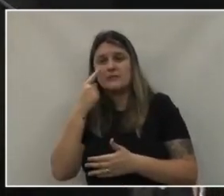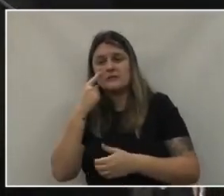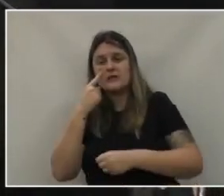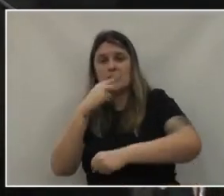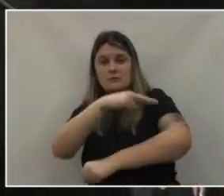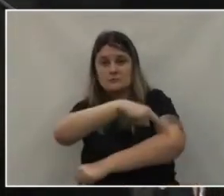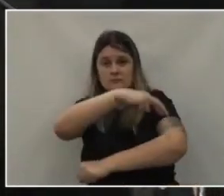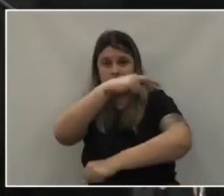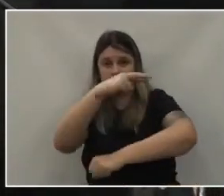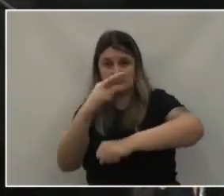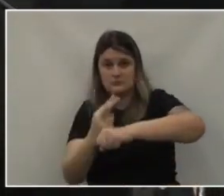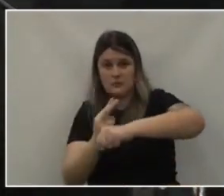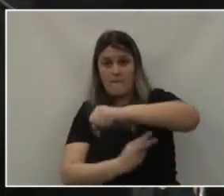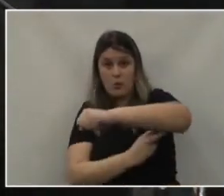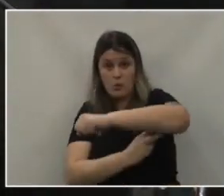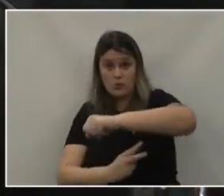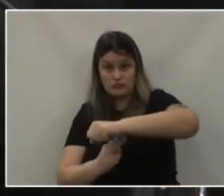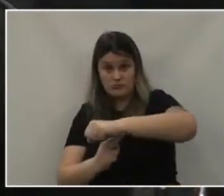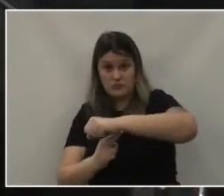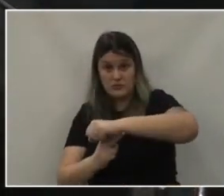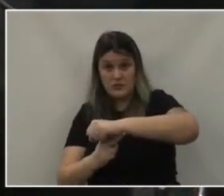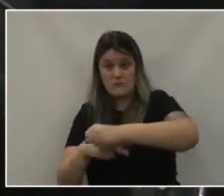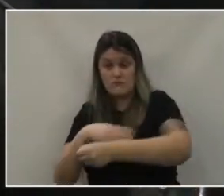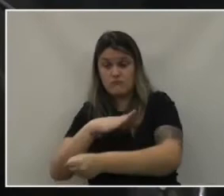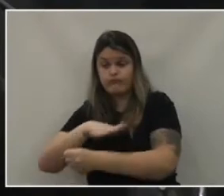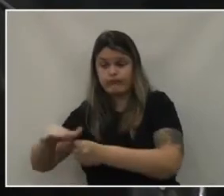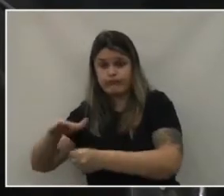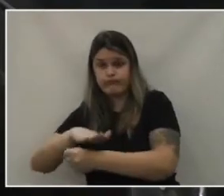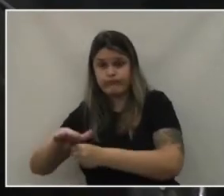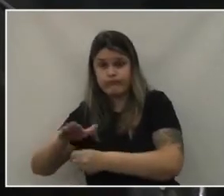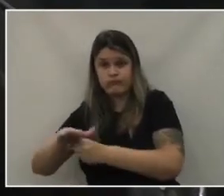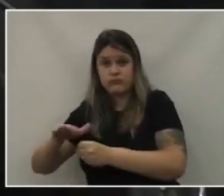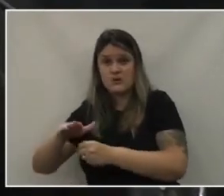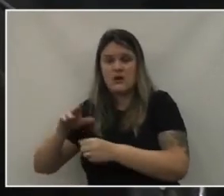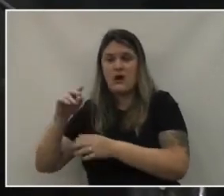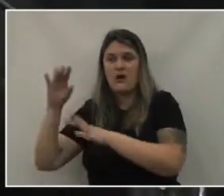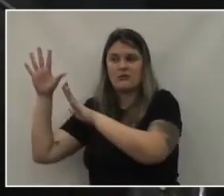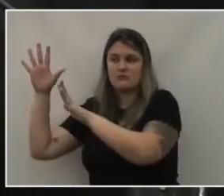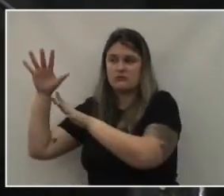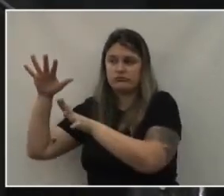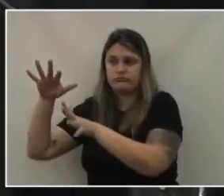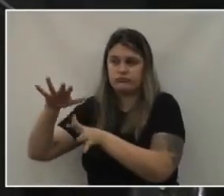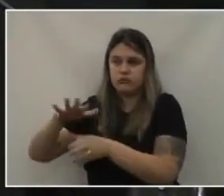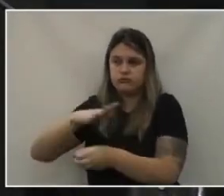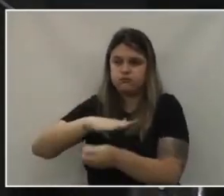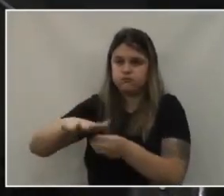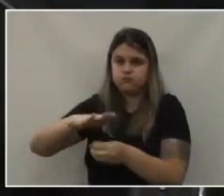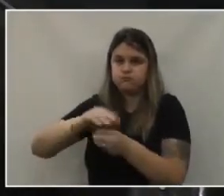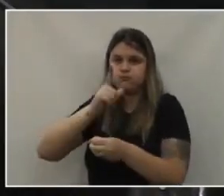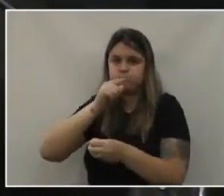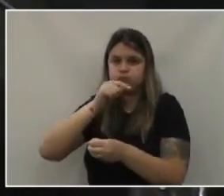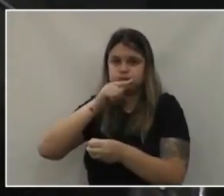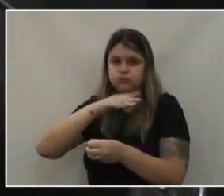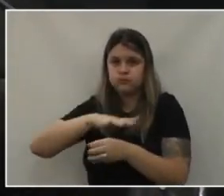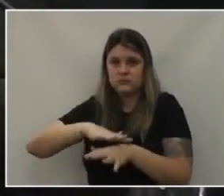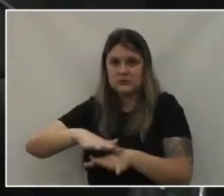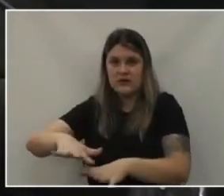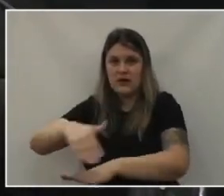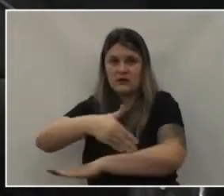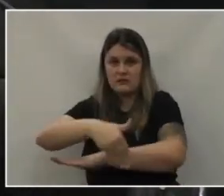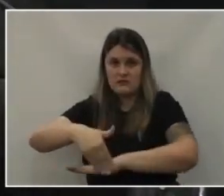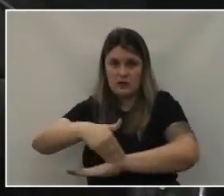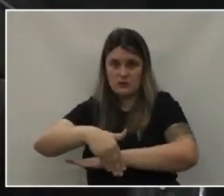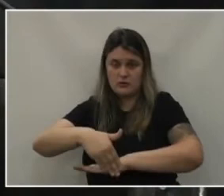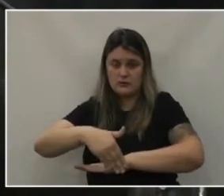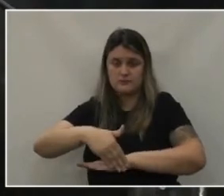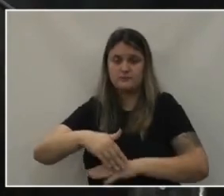até o Beng, as canaletas estão tampadas. Eu acho que o barranco acabou fechando todas as canaletas e está juntando água na pista. E também